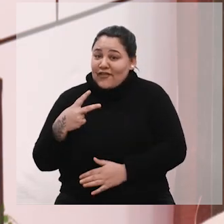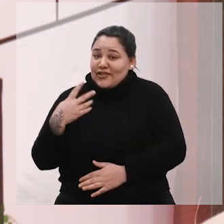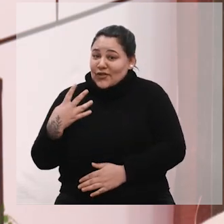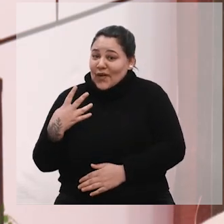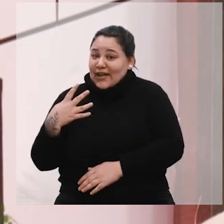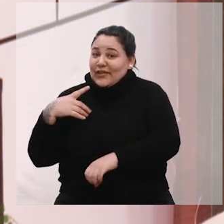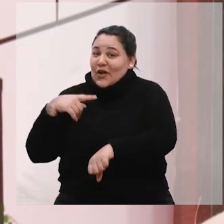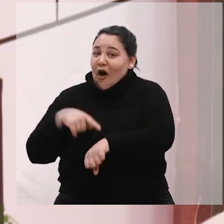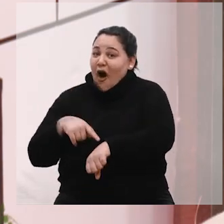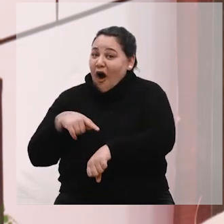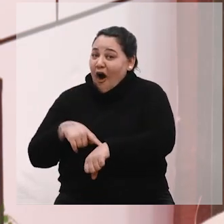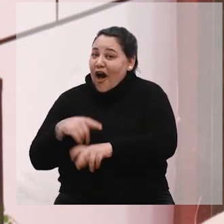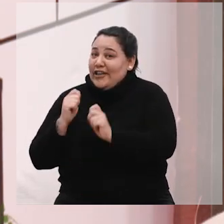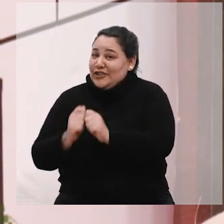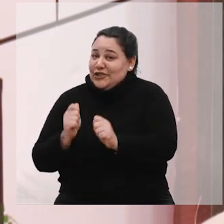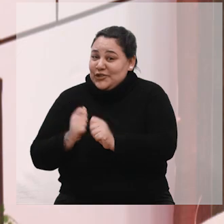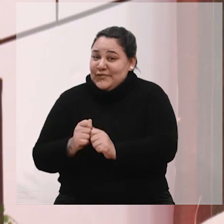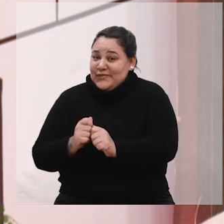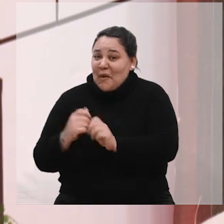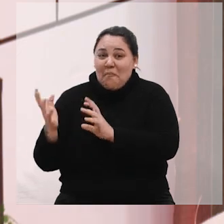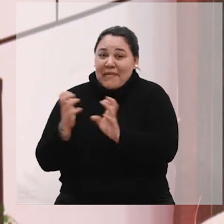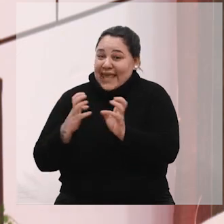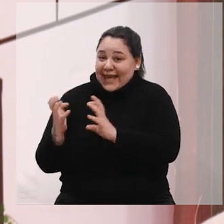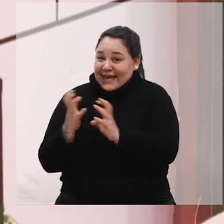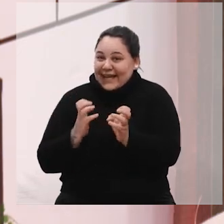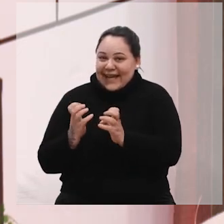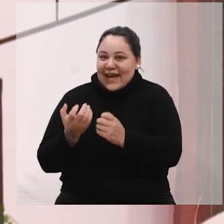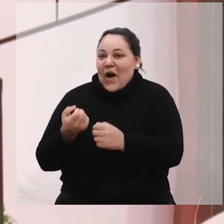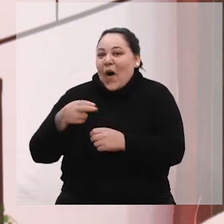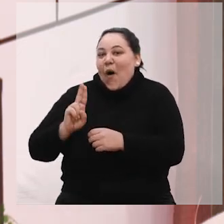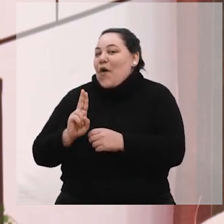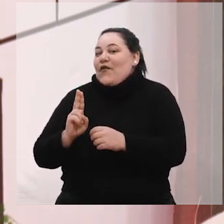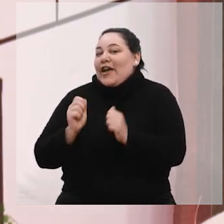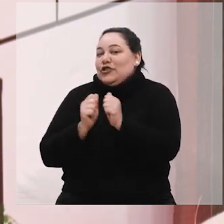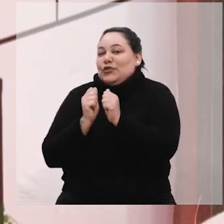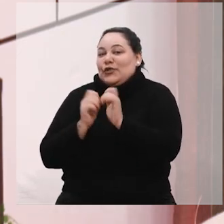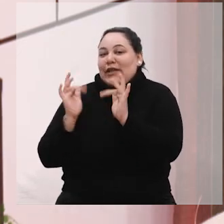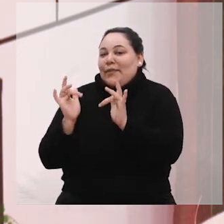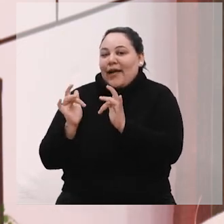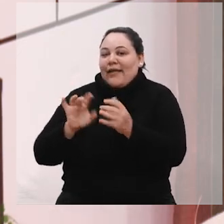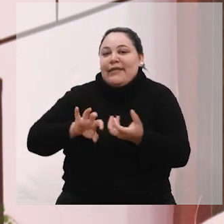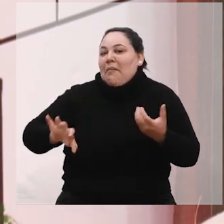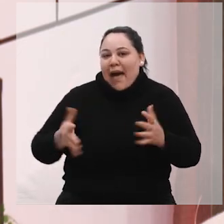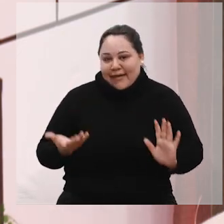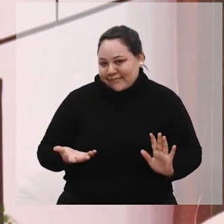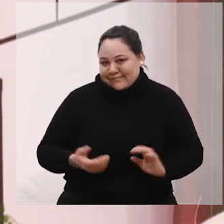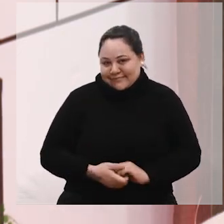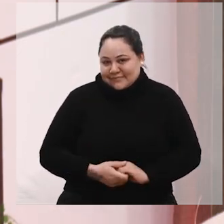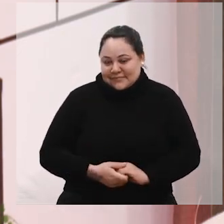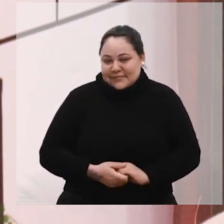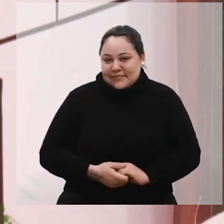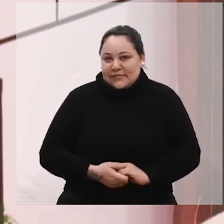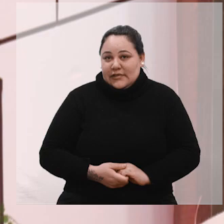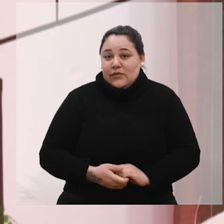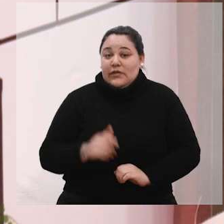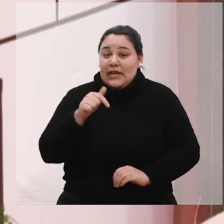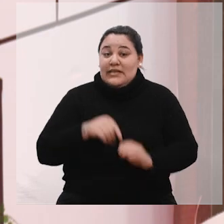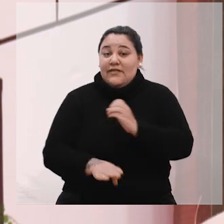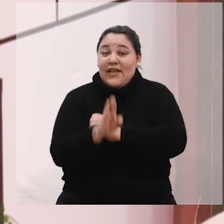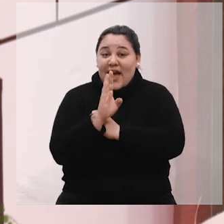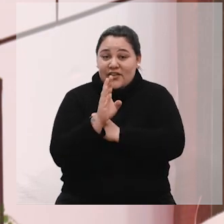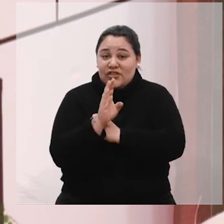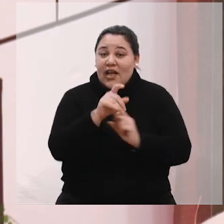horas juntos, deixa de ser amigo, né? Vai com o namorado, deixa de ser namorado. Então, nessa viagem, a Solange